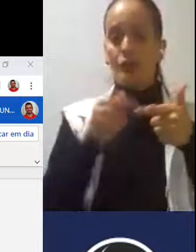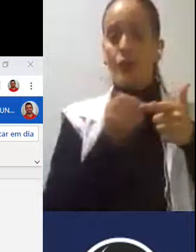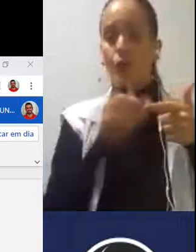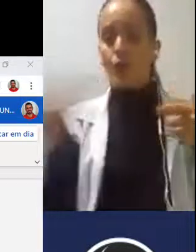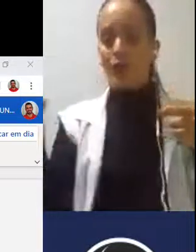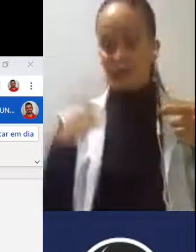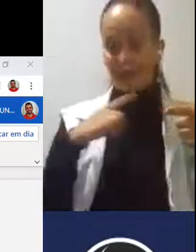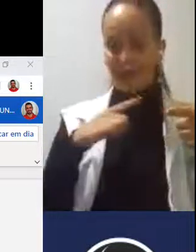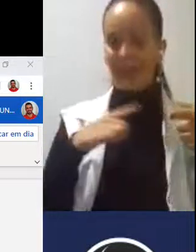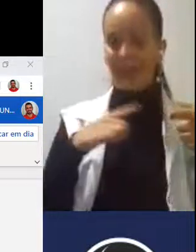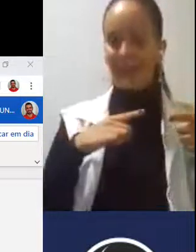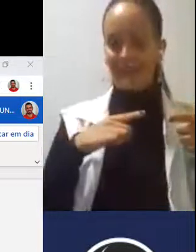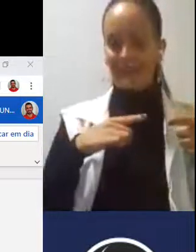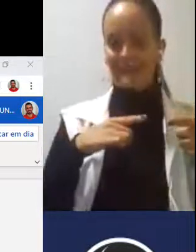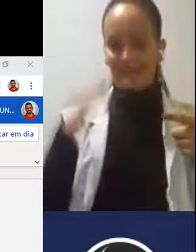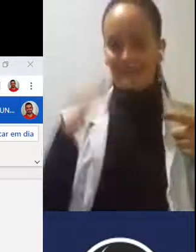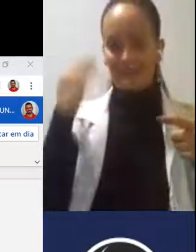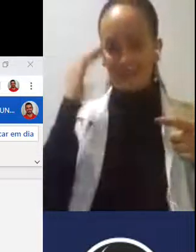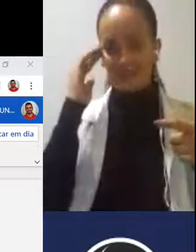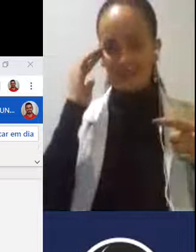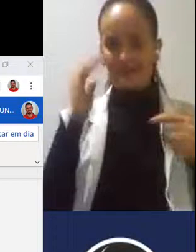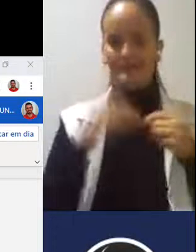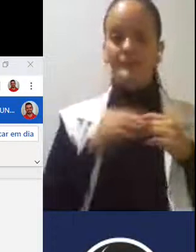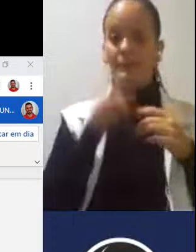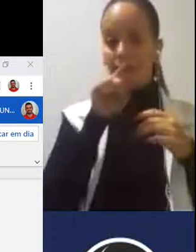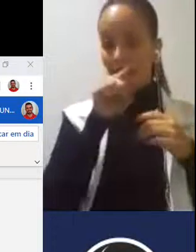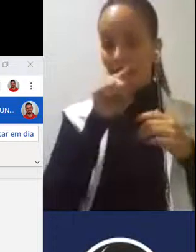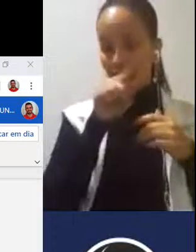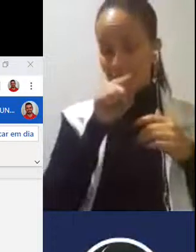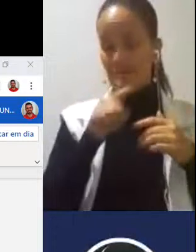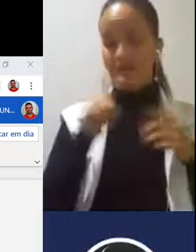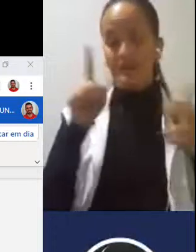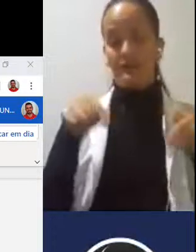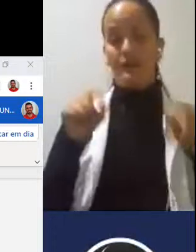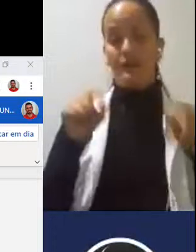resistências que a gente tem, certo? Então, aqui nesse caso, vai ficar quanto?